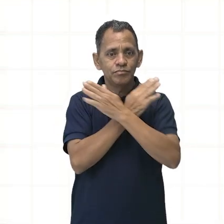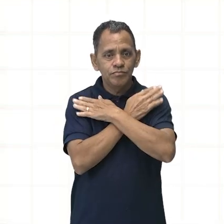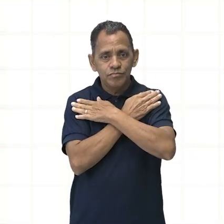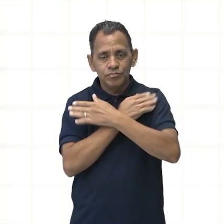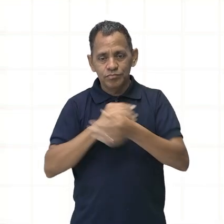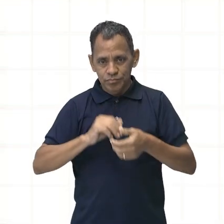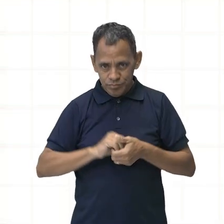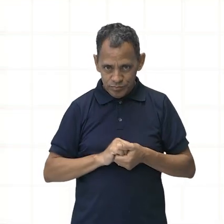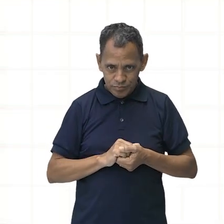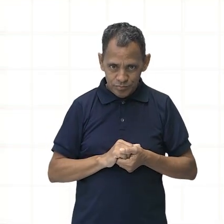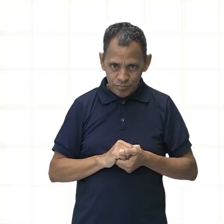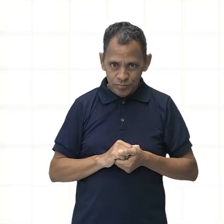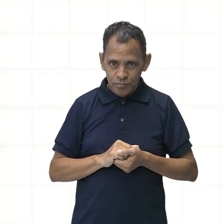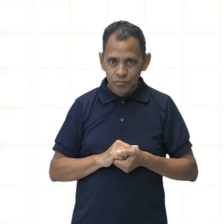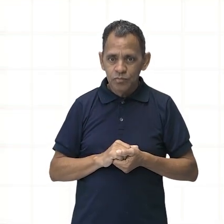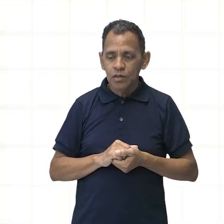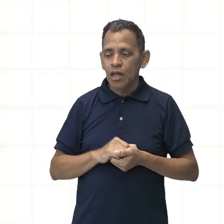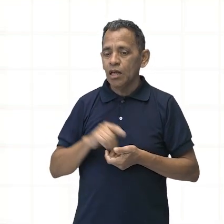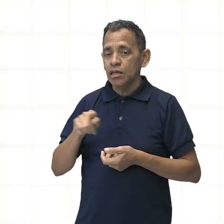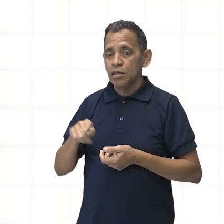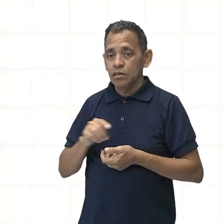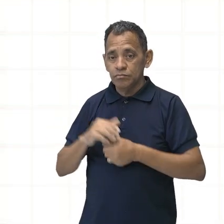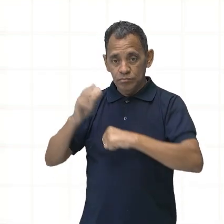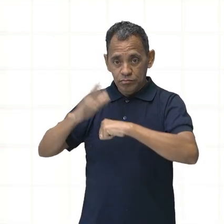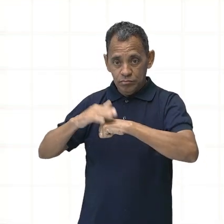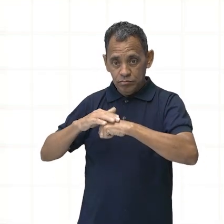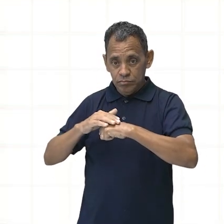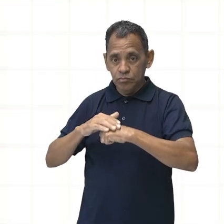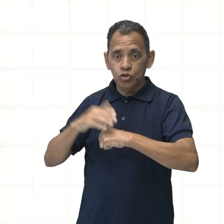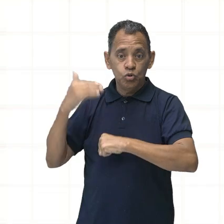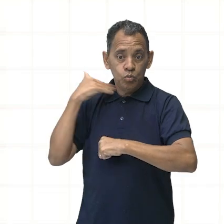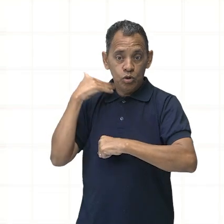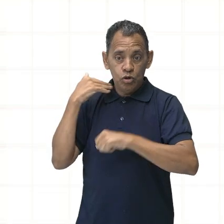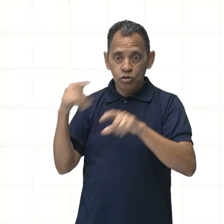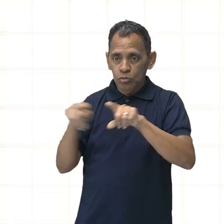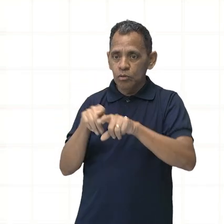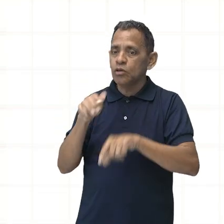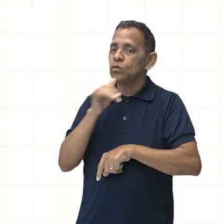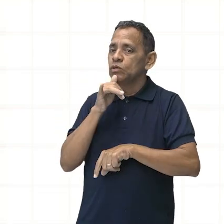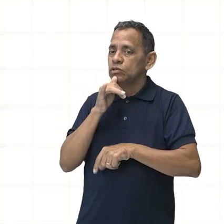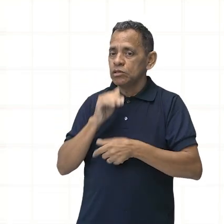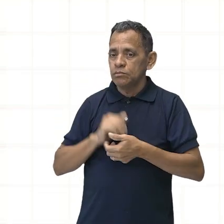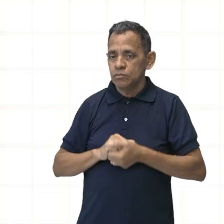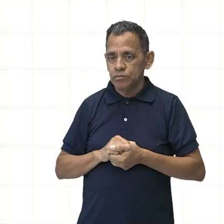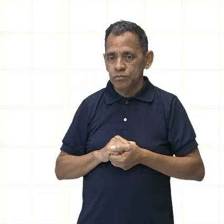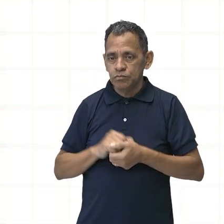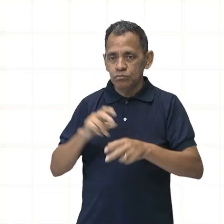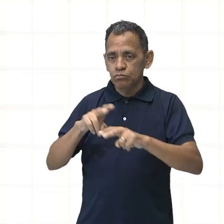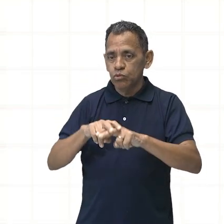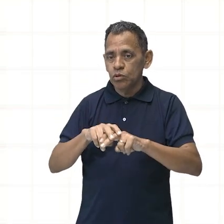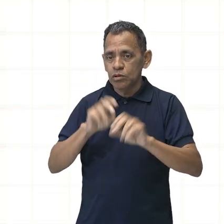o autoatendimento bancário, né, é um exemplo de automação, né,